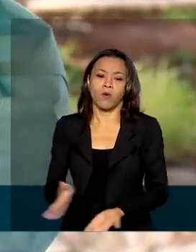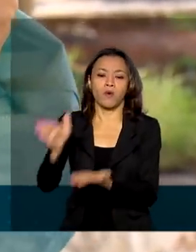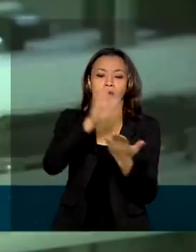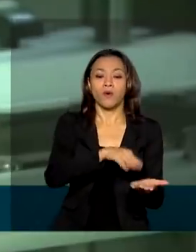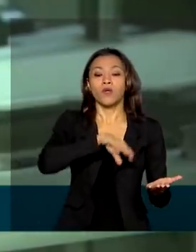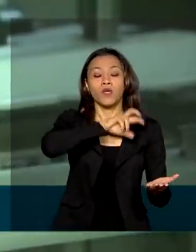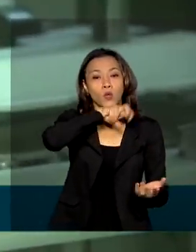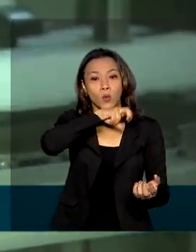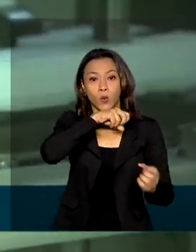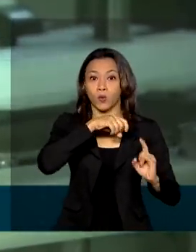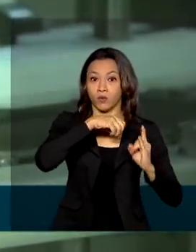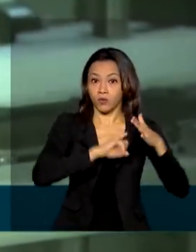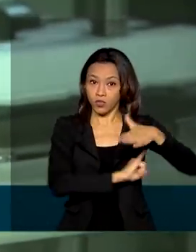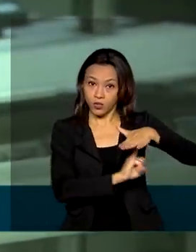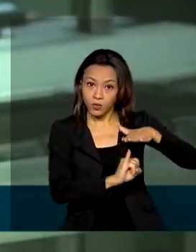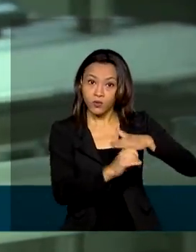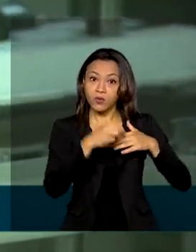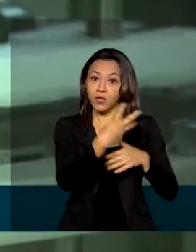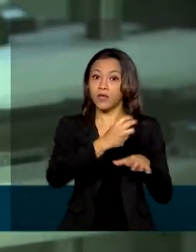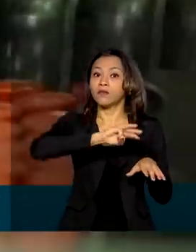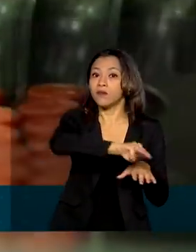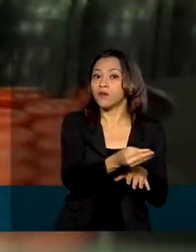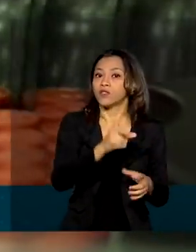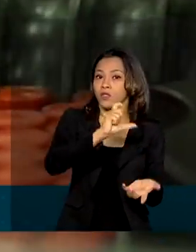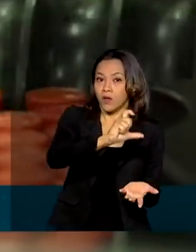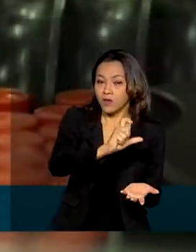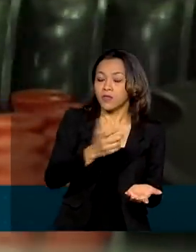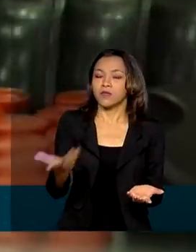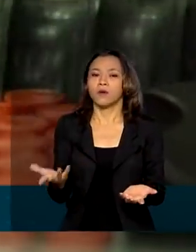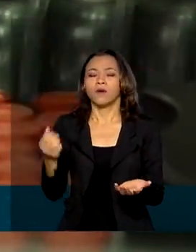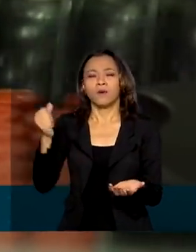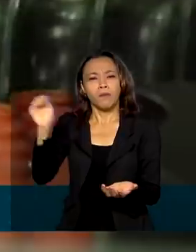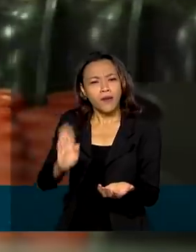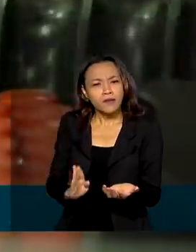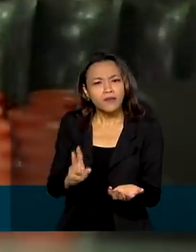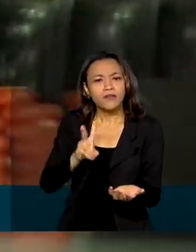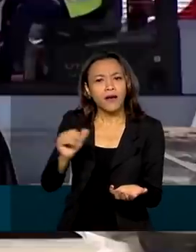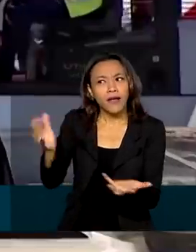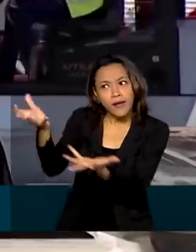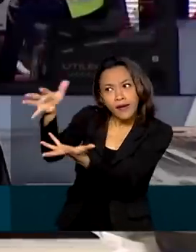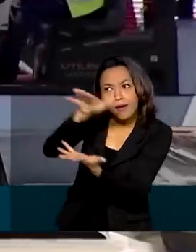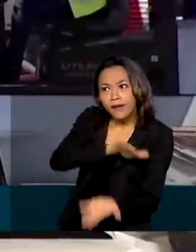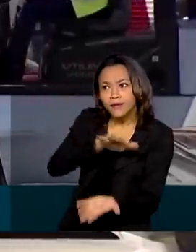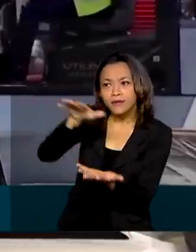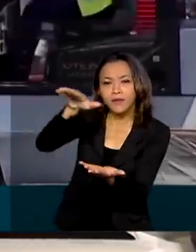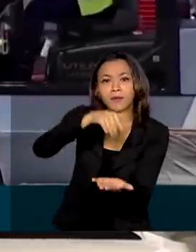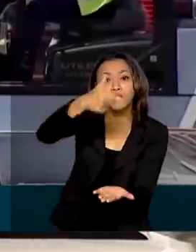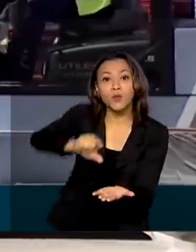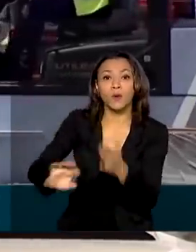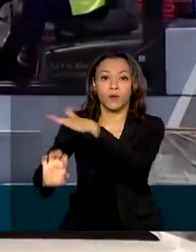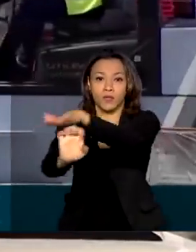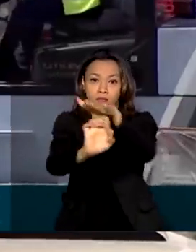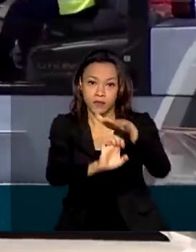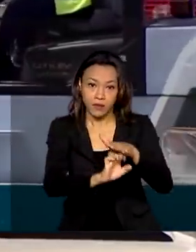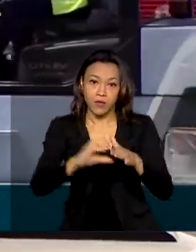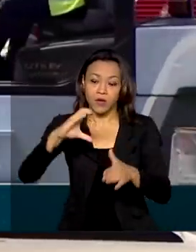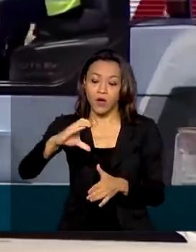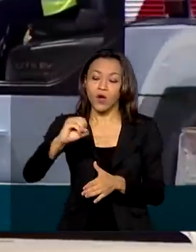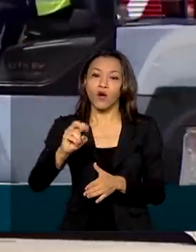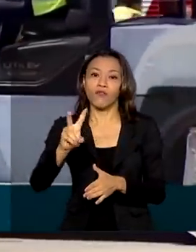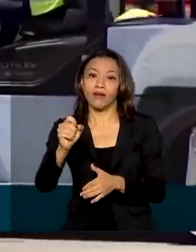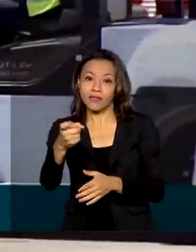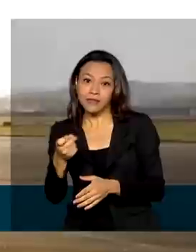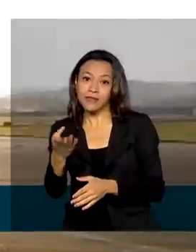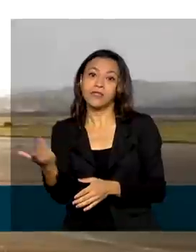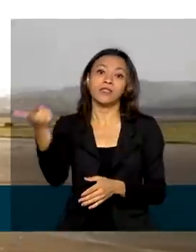de doses. Além disso, o Brasil vai passar a receber vacinas contratadas de outros laboratórios, como a Covaxin e a